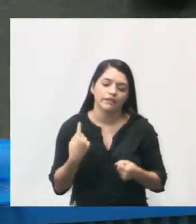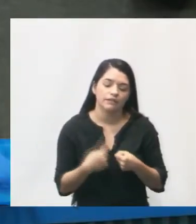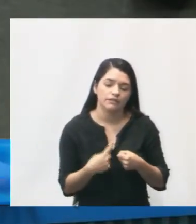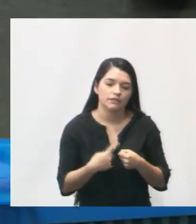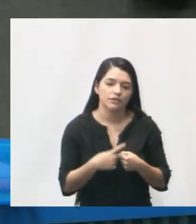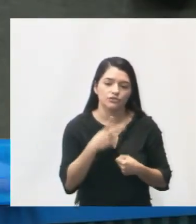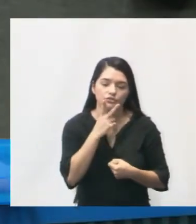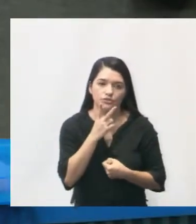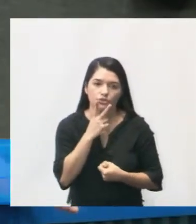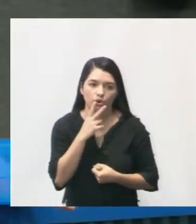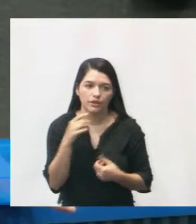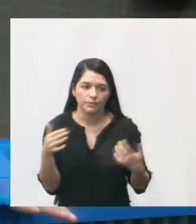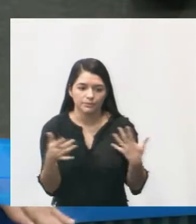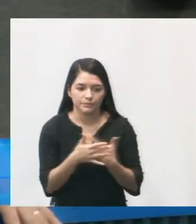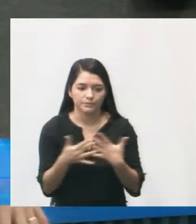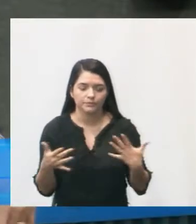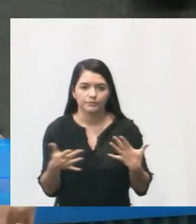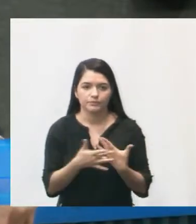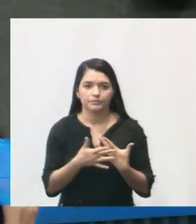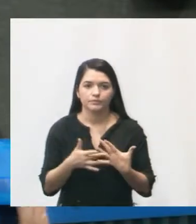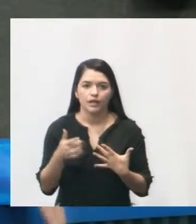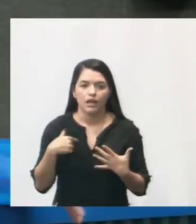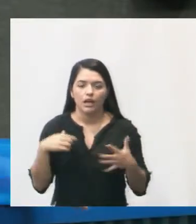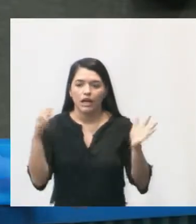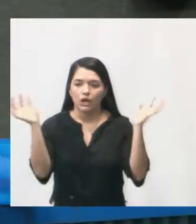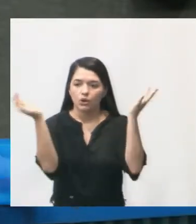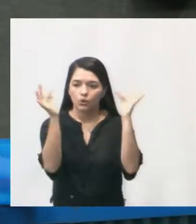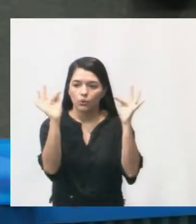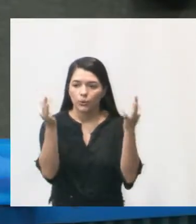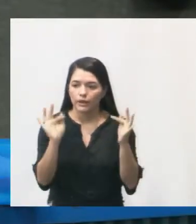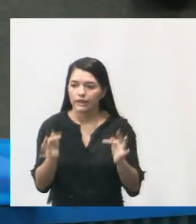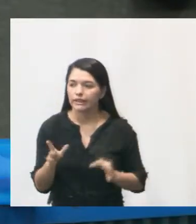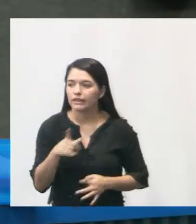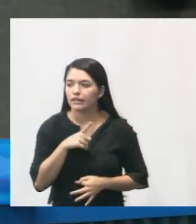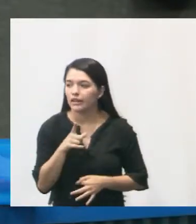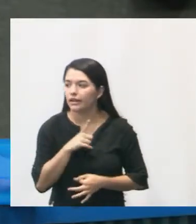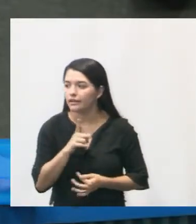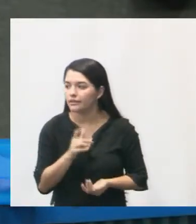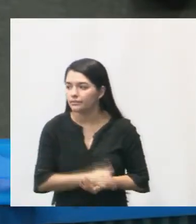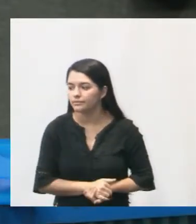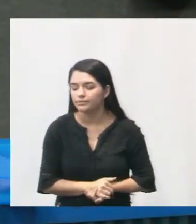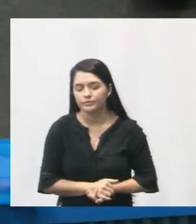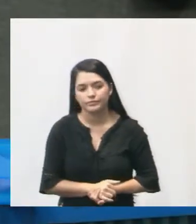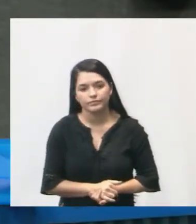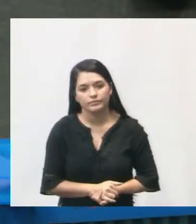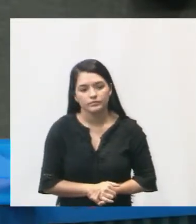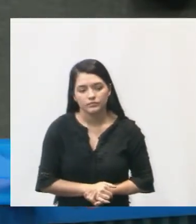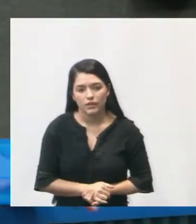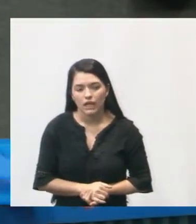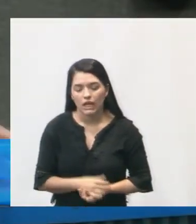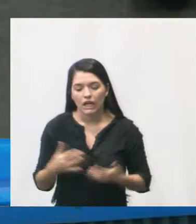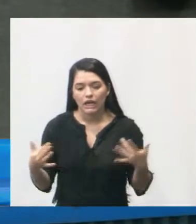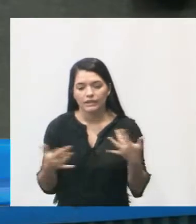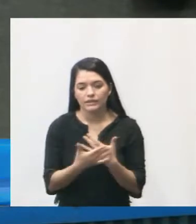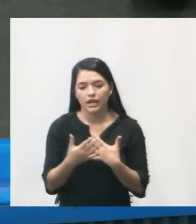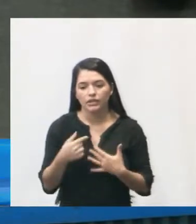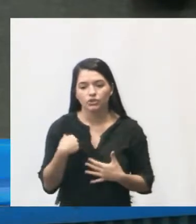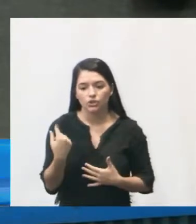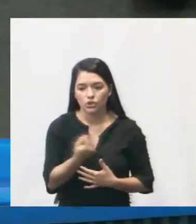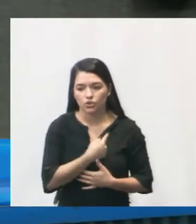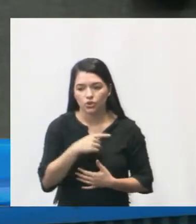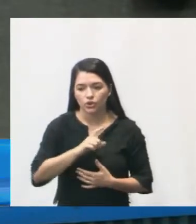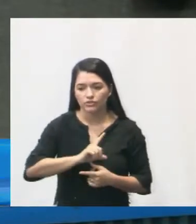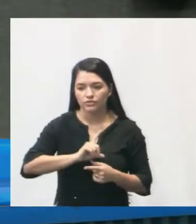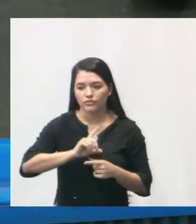é uma cidade conectada, uma cidade que nós, quando você vai para fora do estado, você